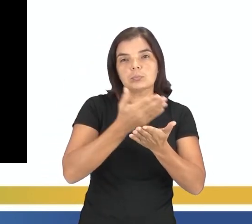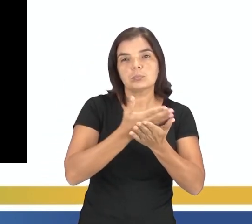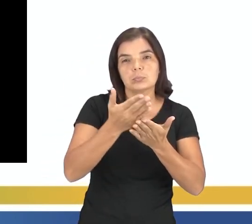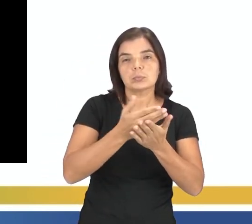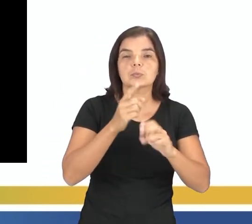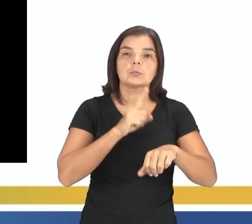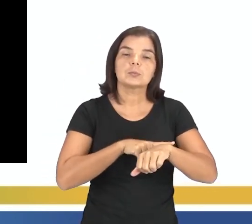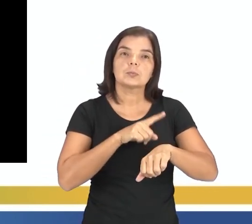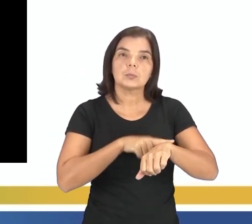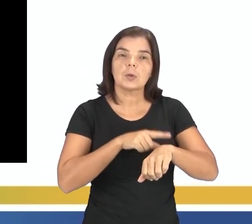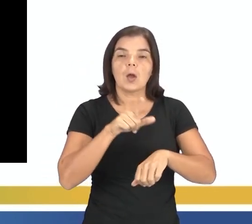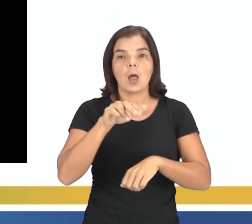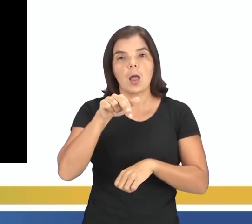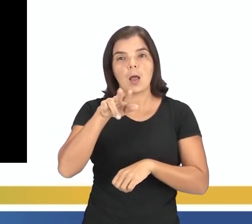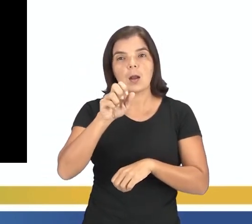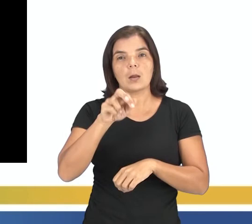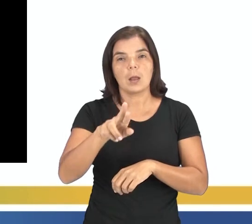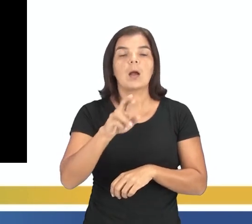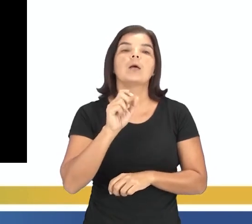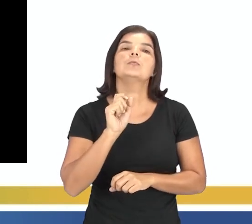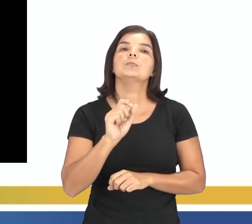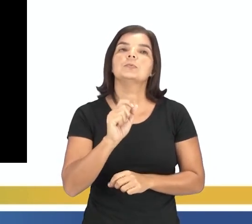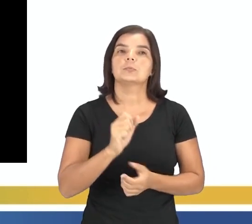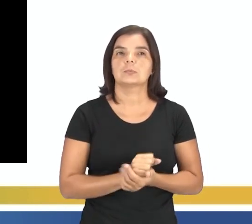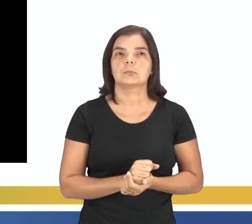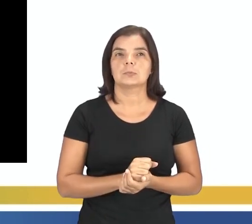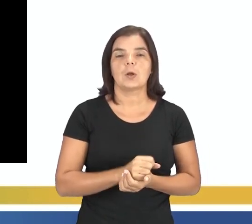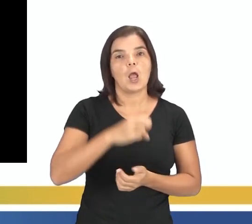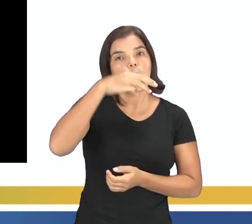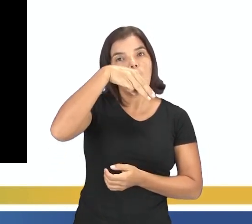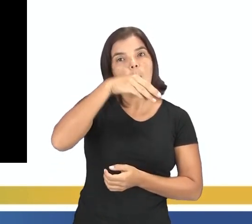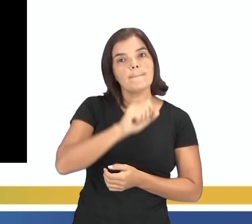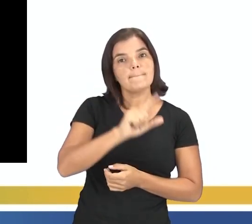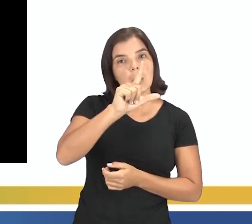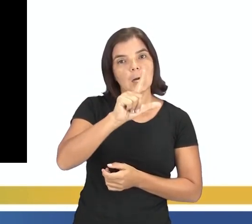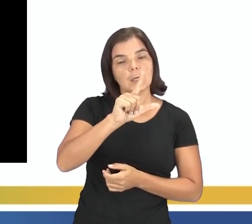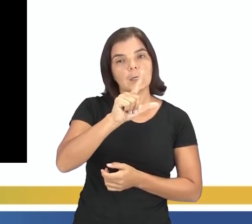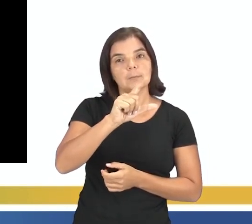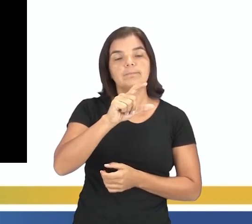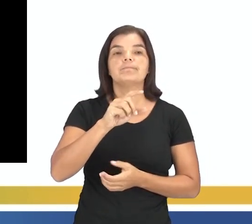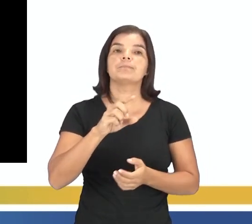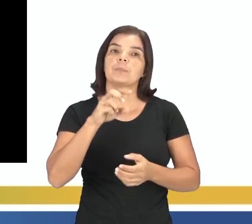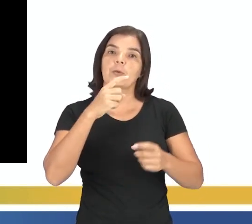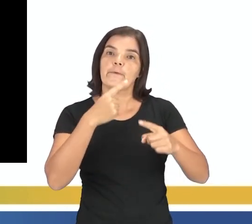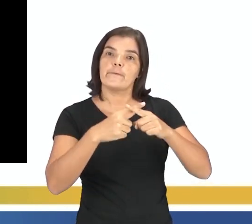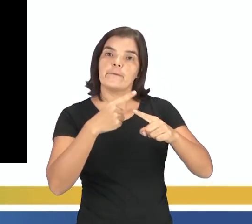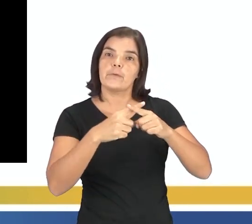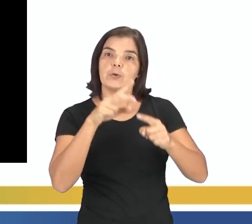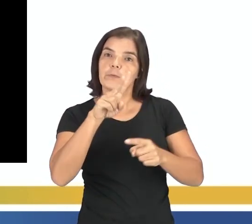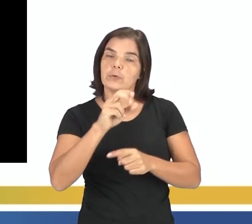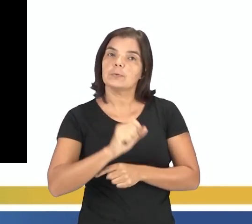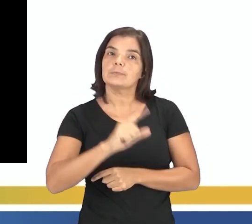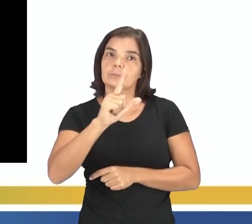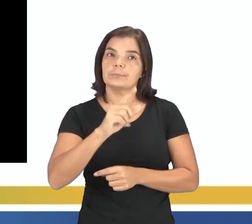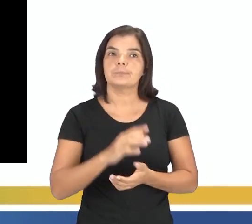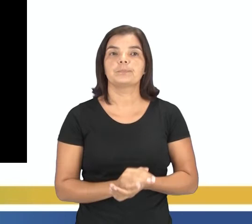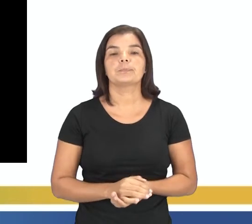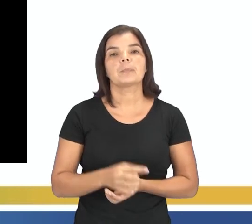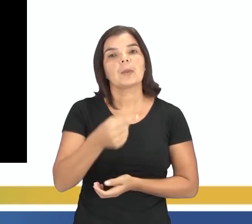do momento linear, nós vamos ter o seguinte: M maiúsculo, massa da bomba, V maiúsculo, velocidade da